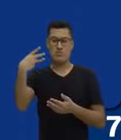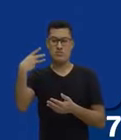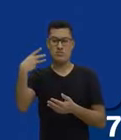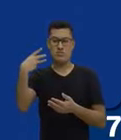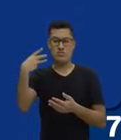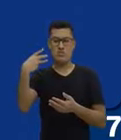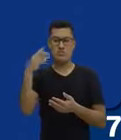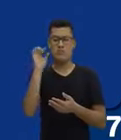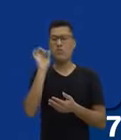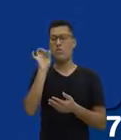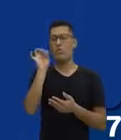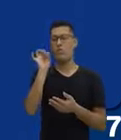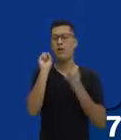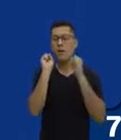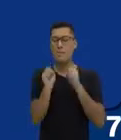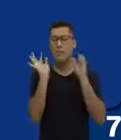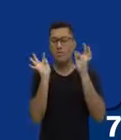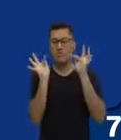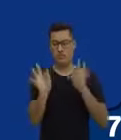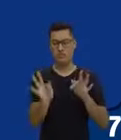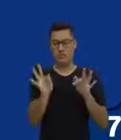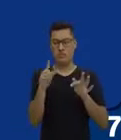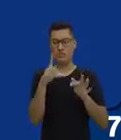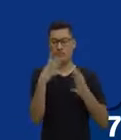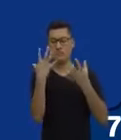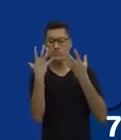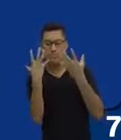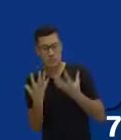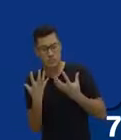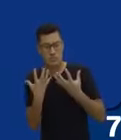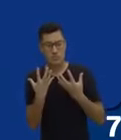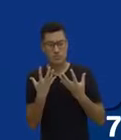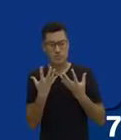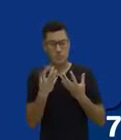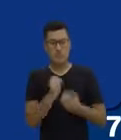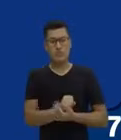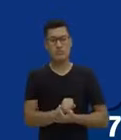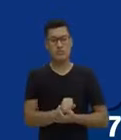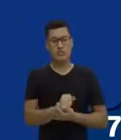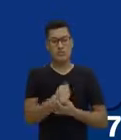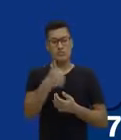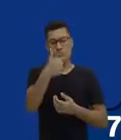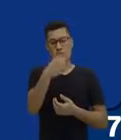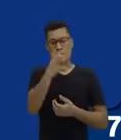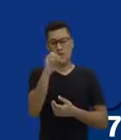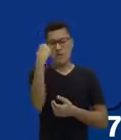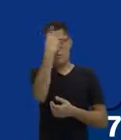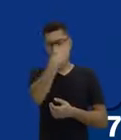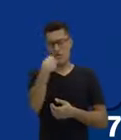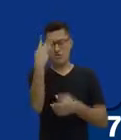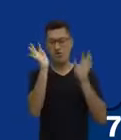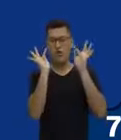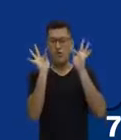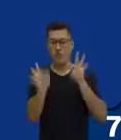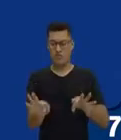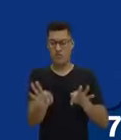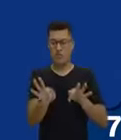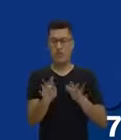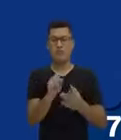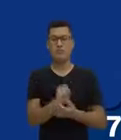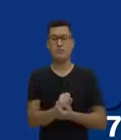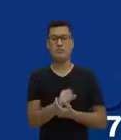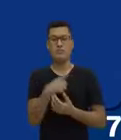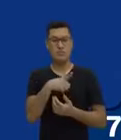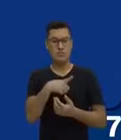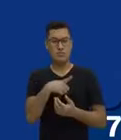gente pode concluir daí, Fernando? Então, já que ele quer, no caso aí, justamente 10 horas, né? Isso? 10 horas. Ao final de 10 horas, então tu vai